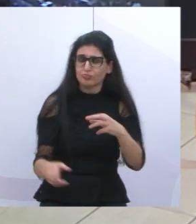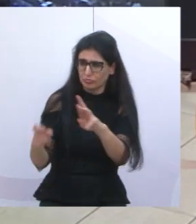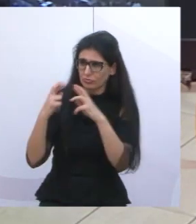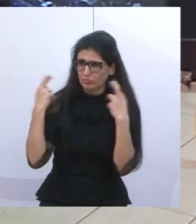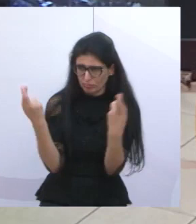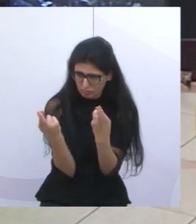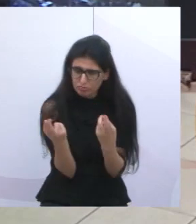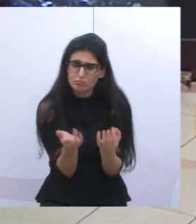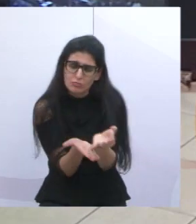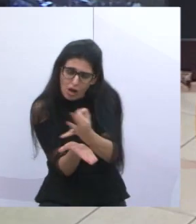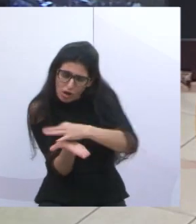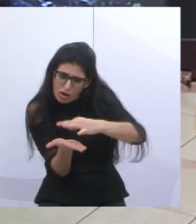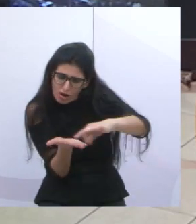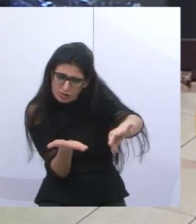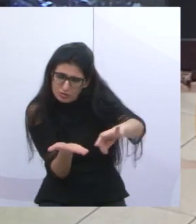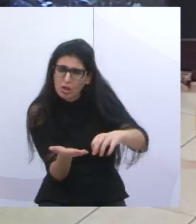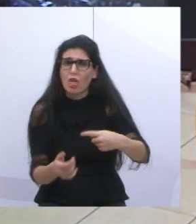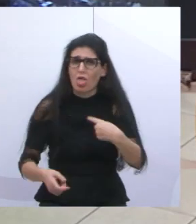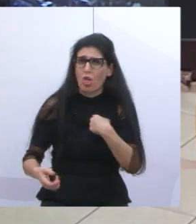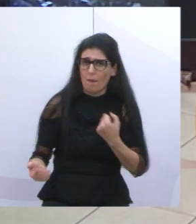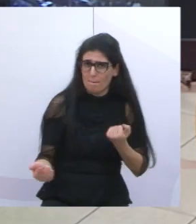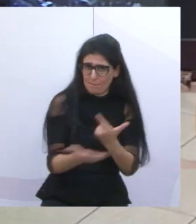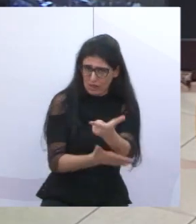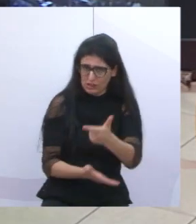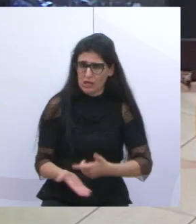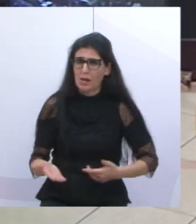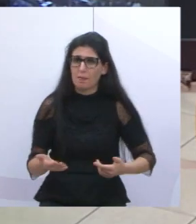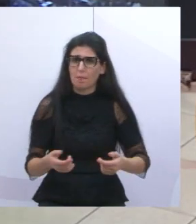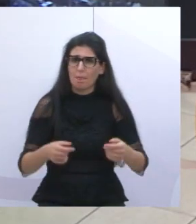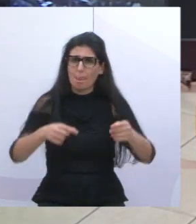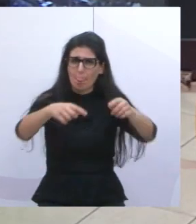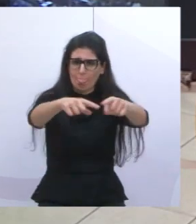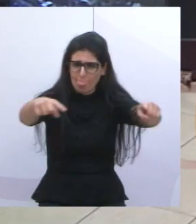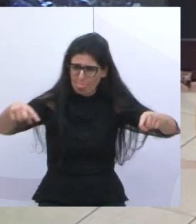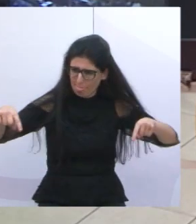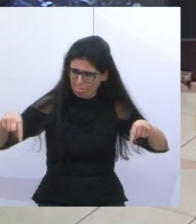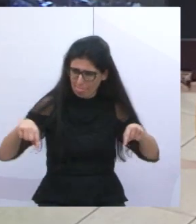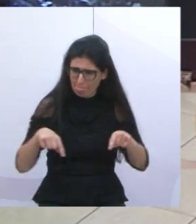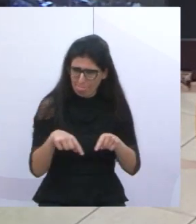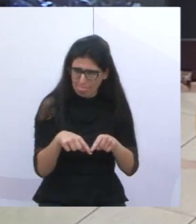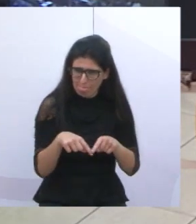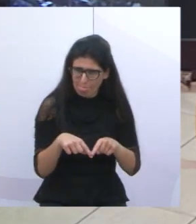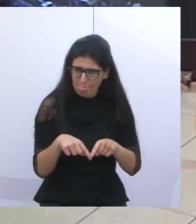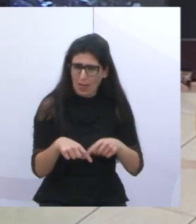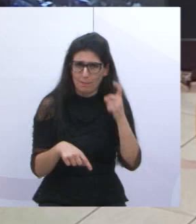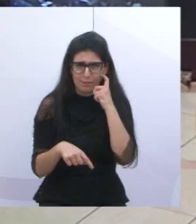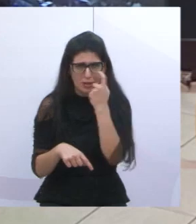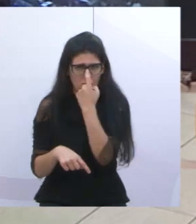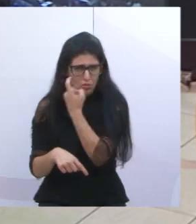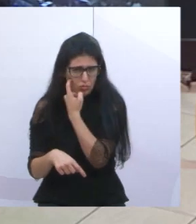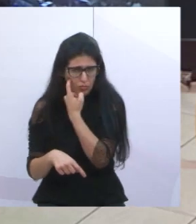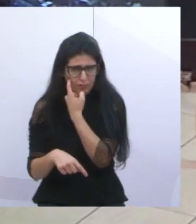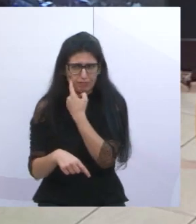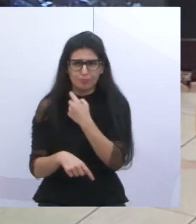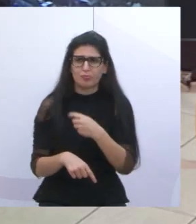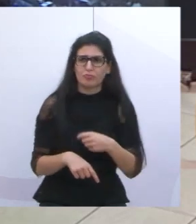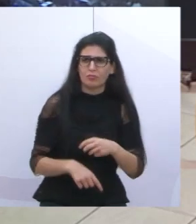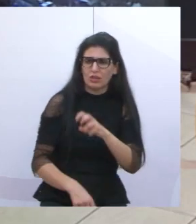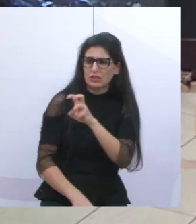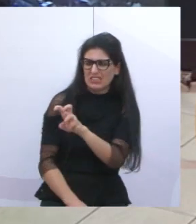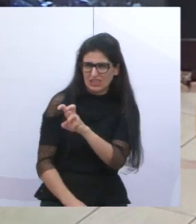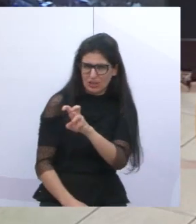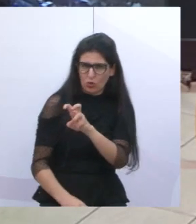eu assinei. Então eu paguei meio lote do Parque Meia Lua, meio lote, 5, que meu lote lá 5